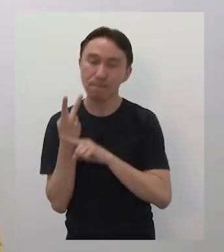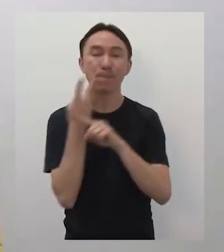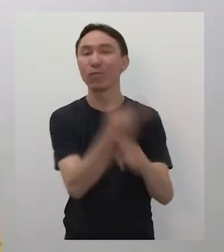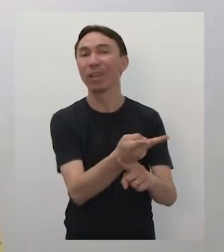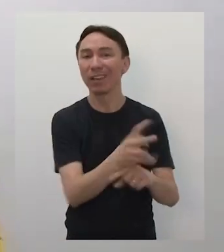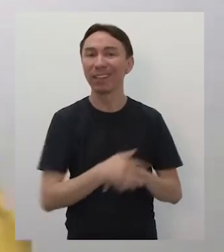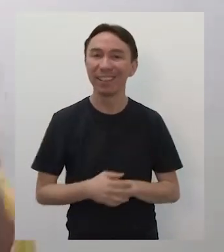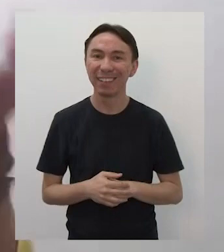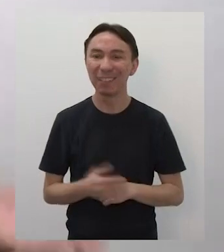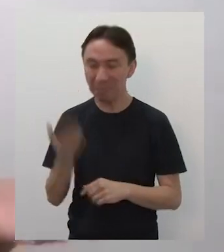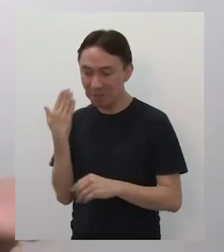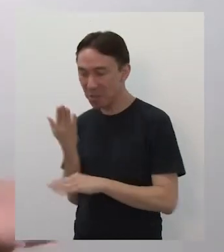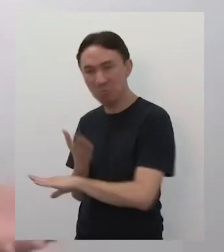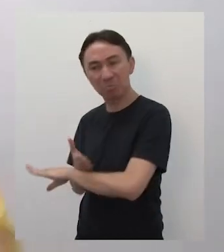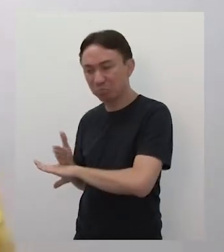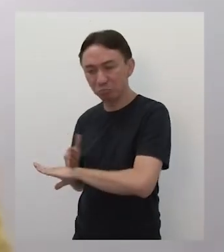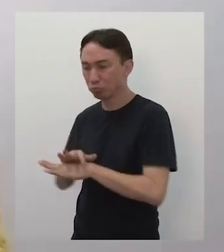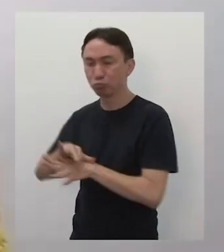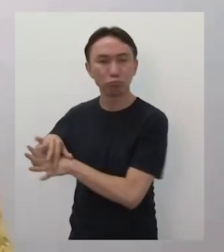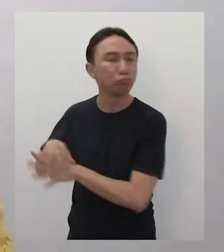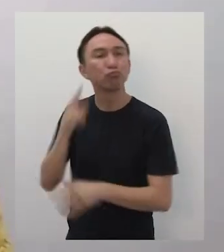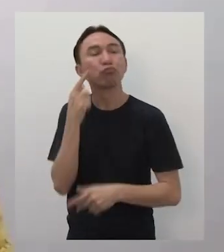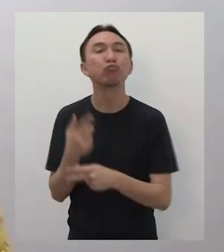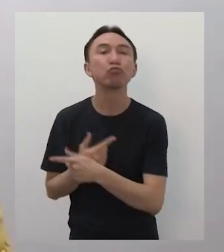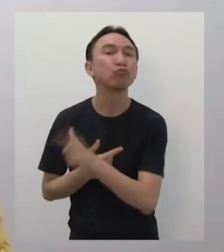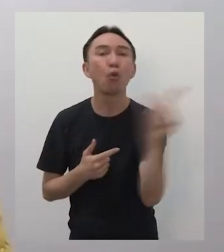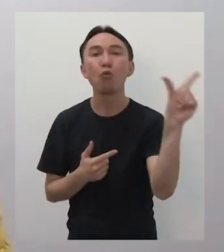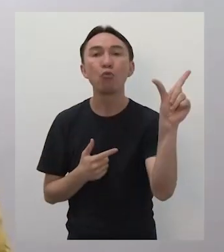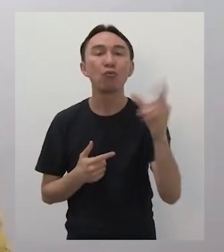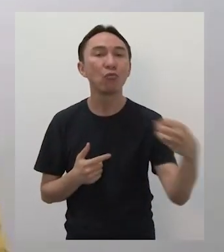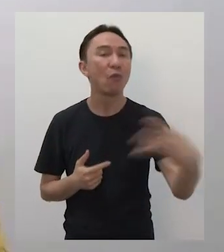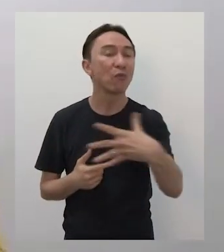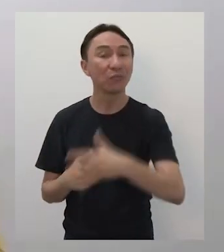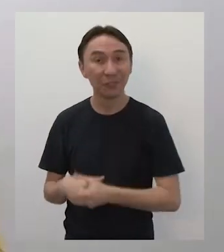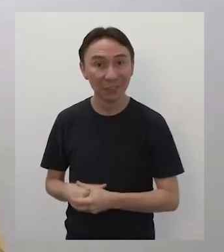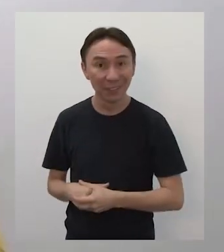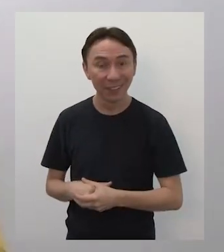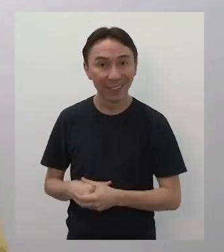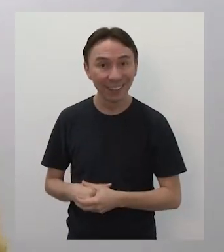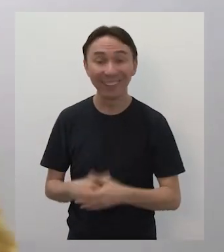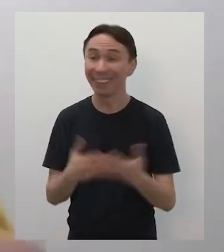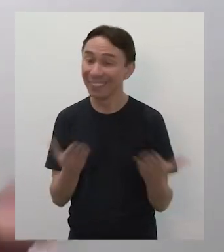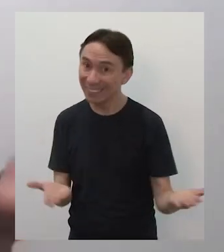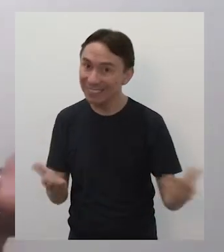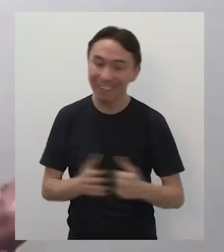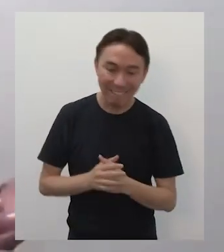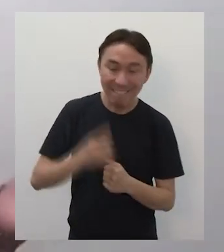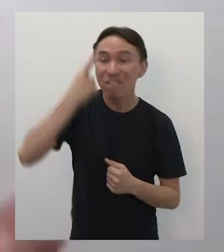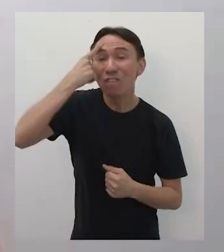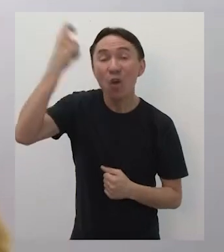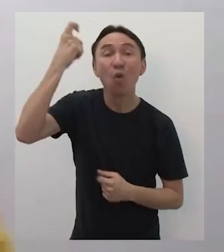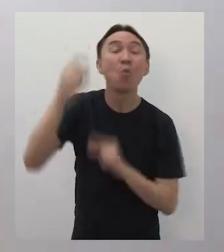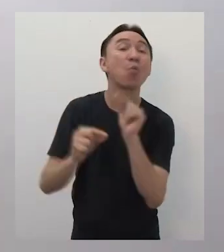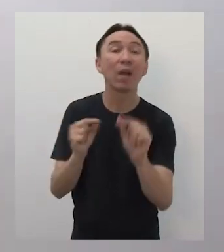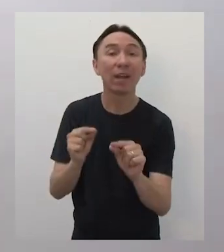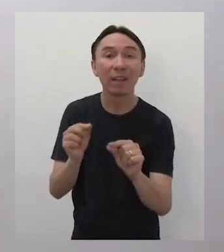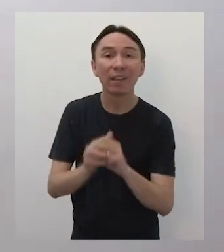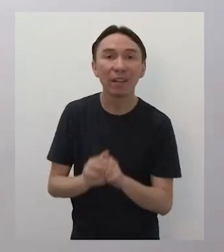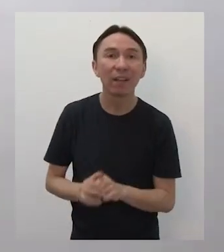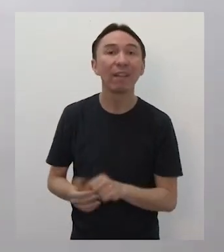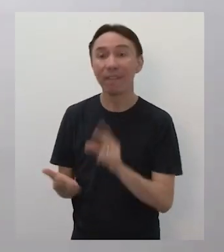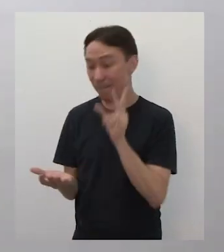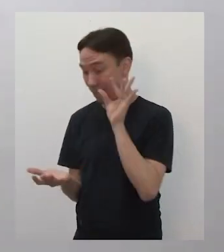a fazer. E aí veio então a ideia de aproximar o real